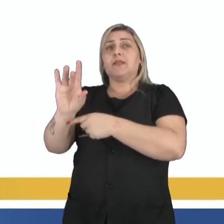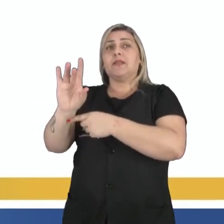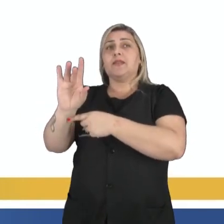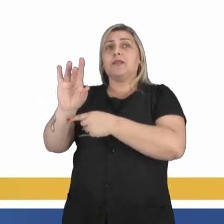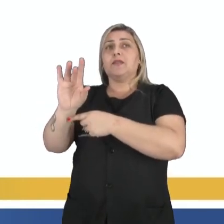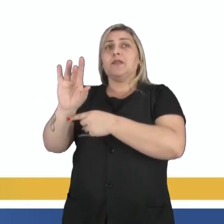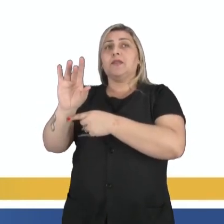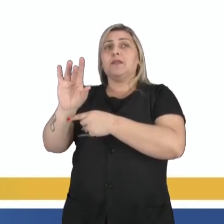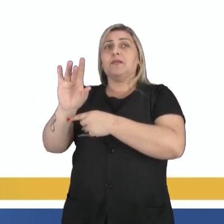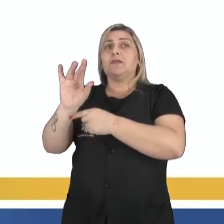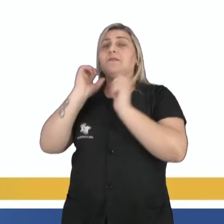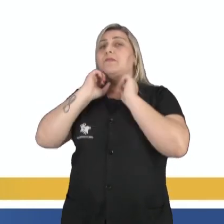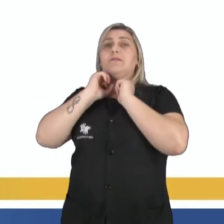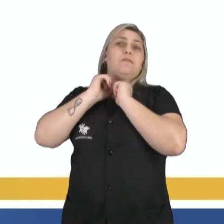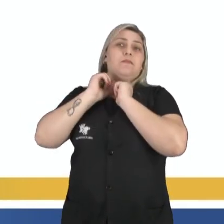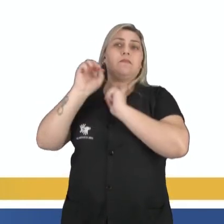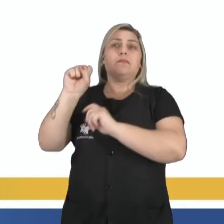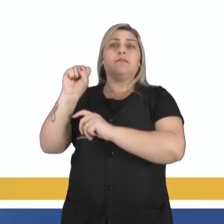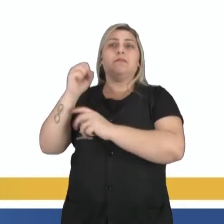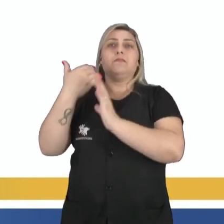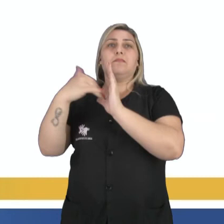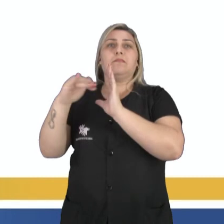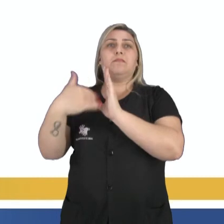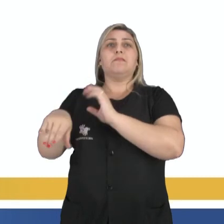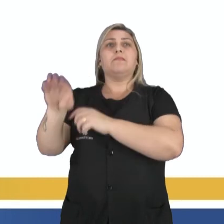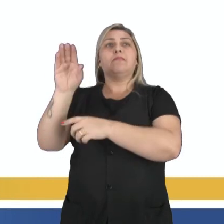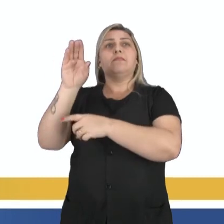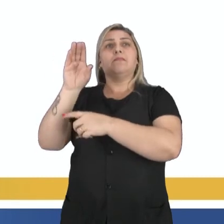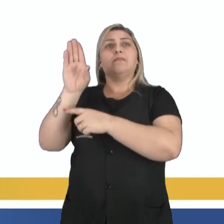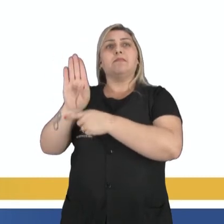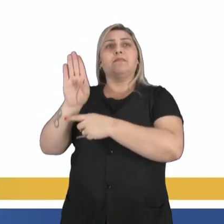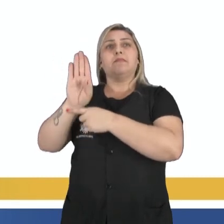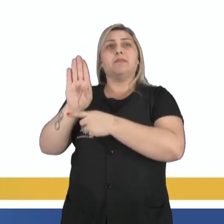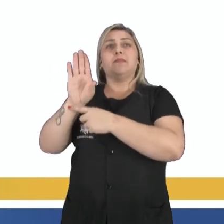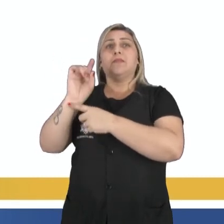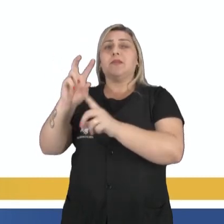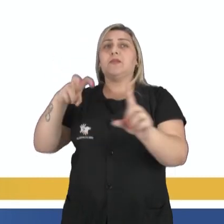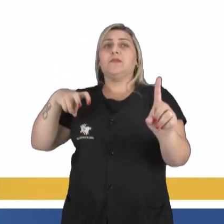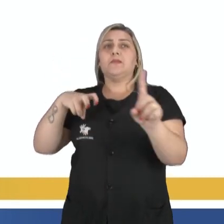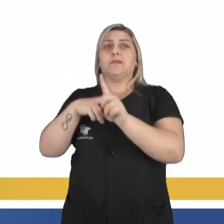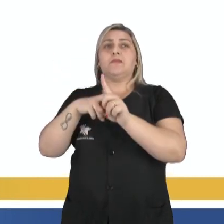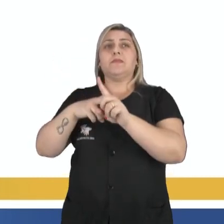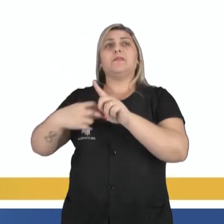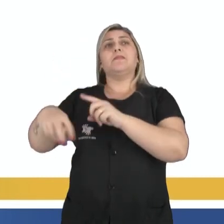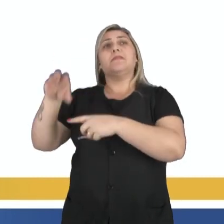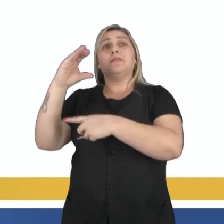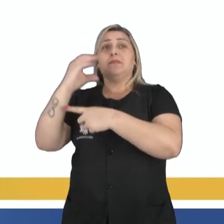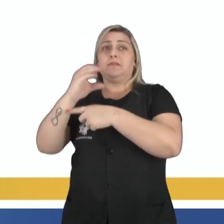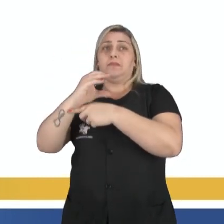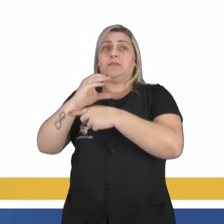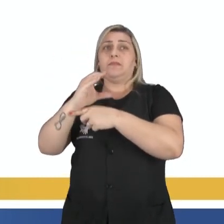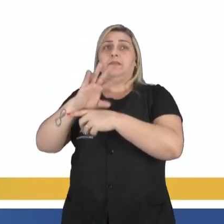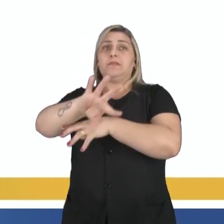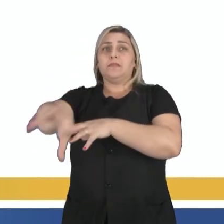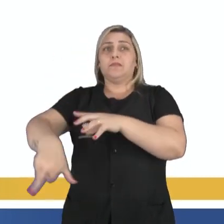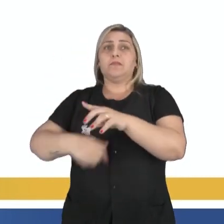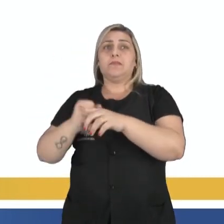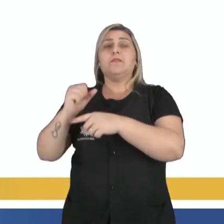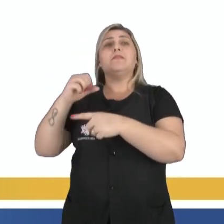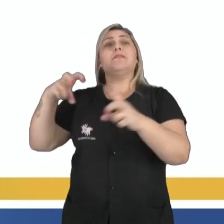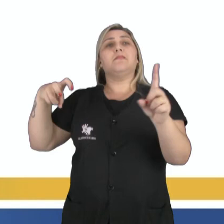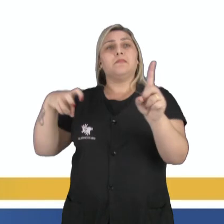letra A, apenas toxicolo de SMS? Letra B, apenas atropelamentos? Letra